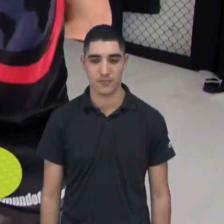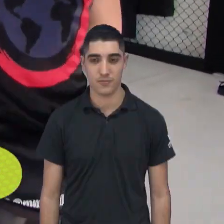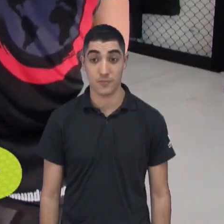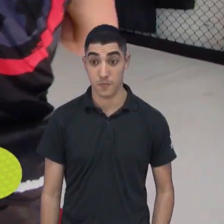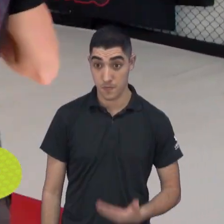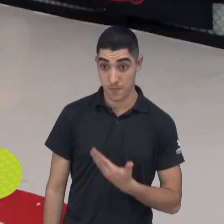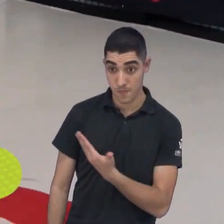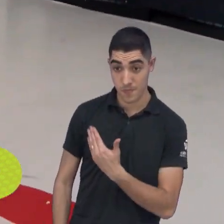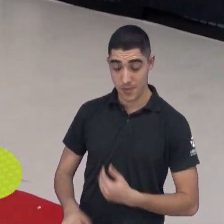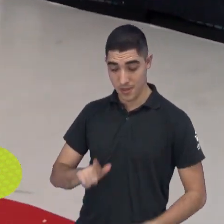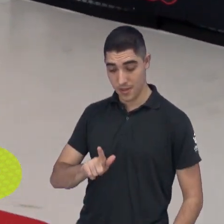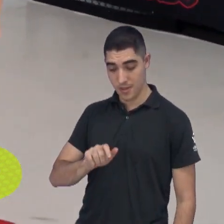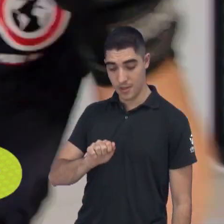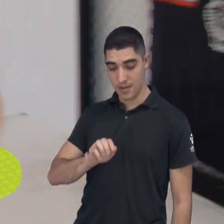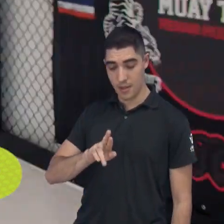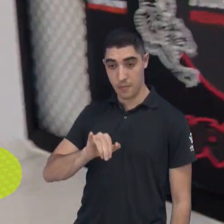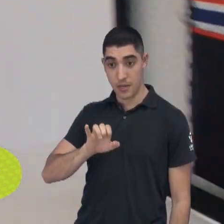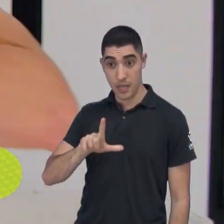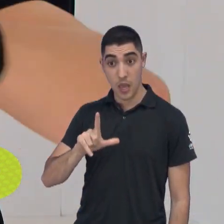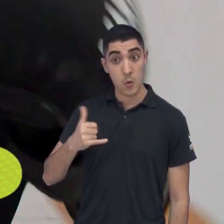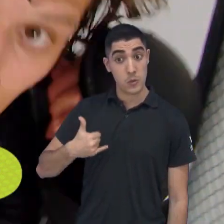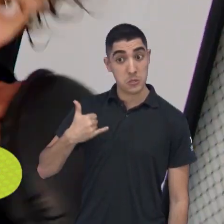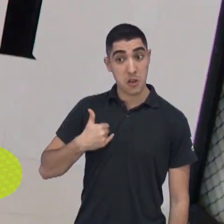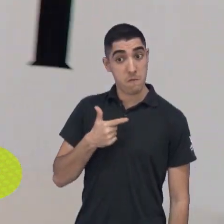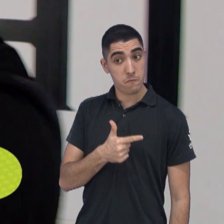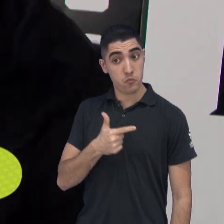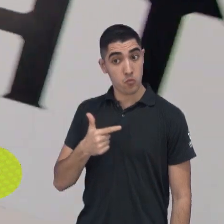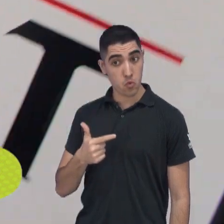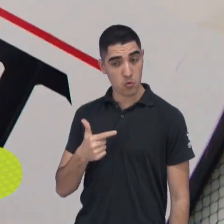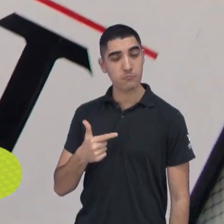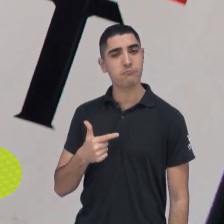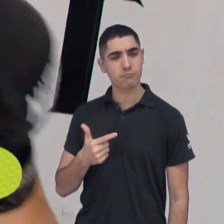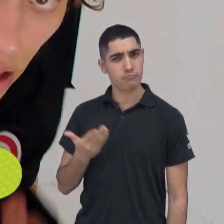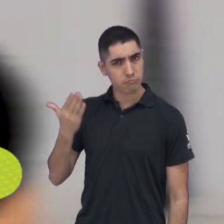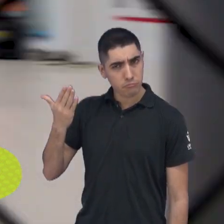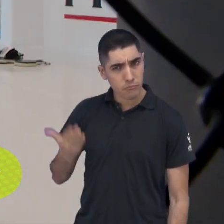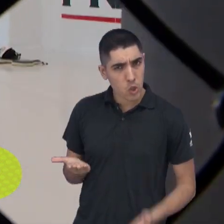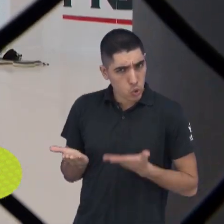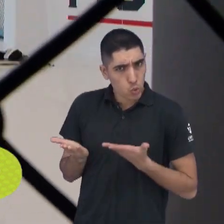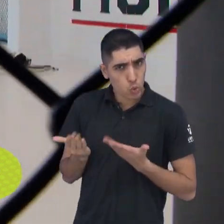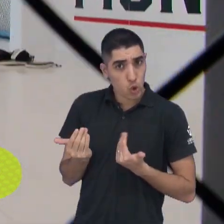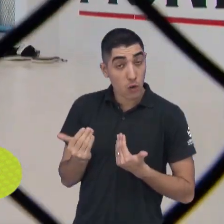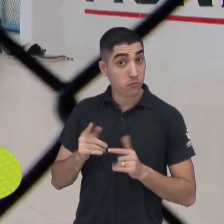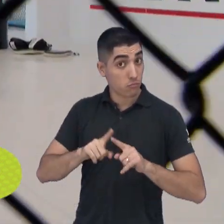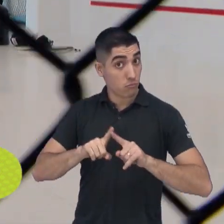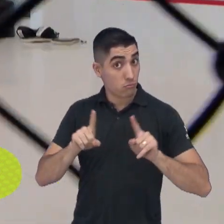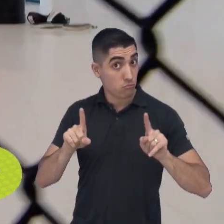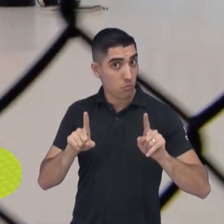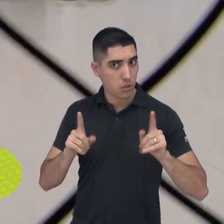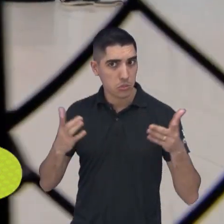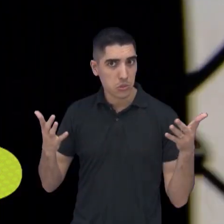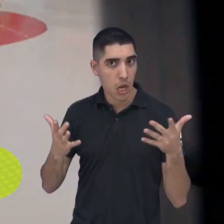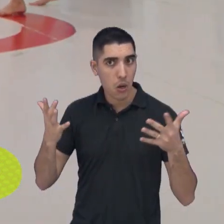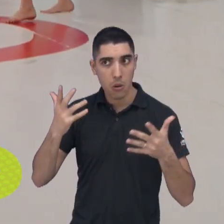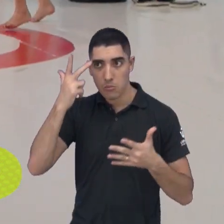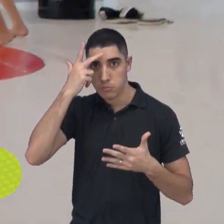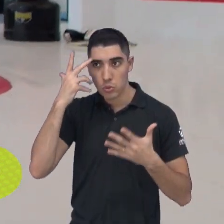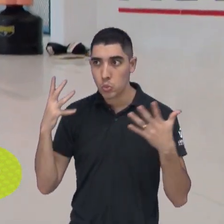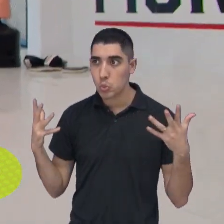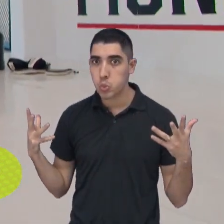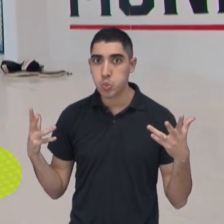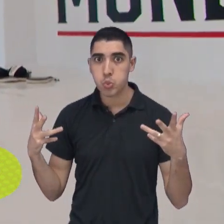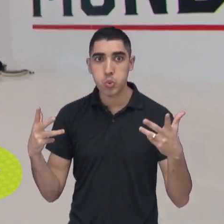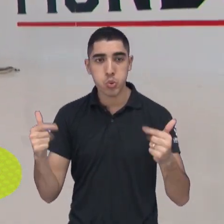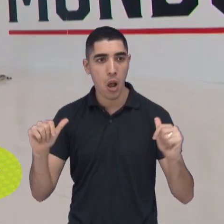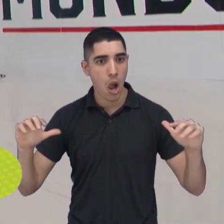Gabriel Benaia Melo, 22 anos. Apesar da pouca idade, é um nome que começa a ecoar nas arenas